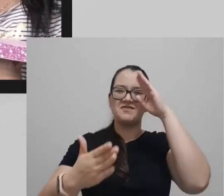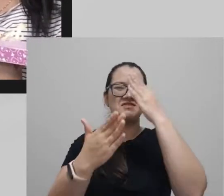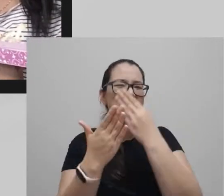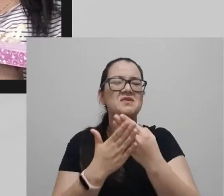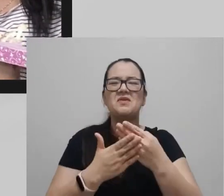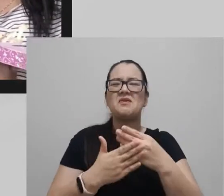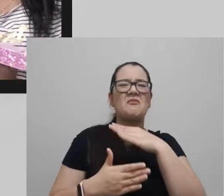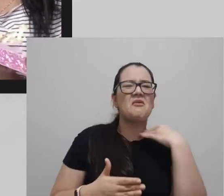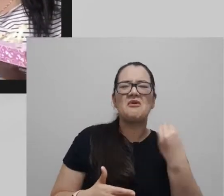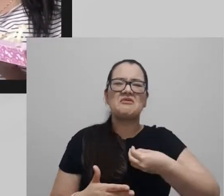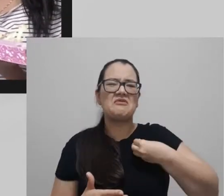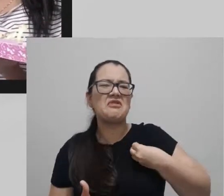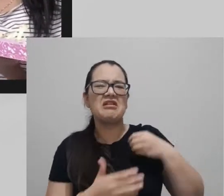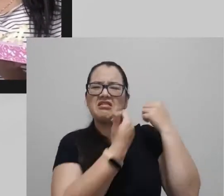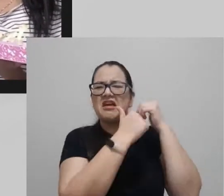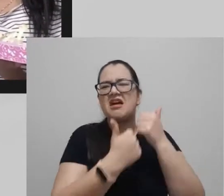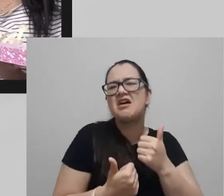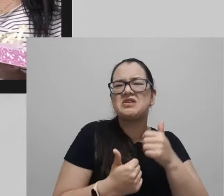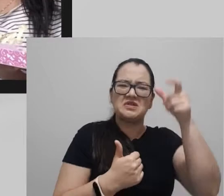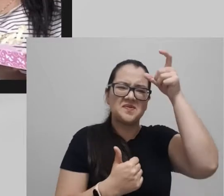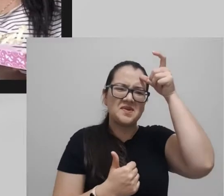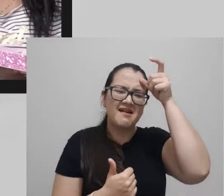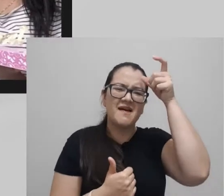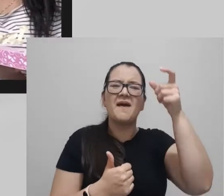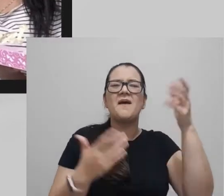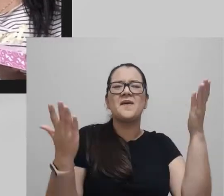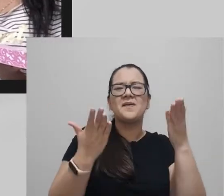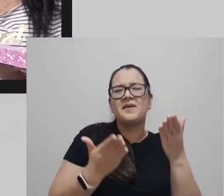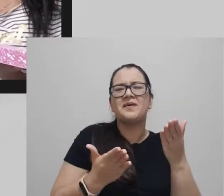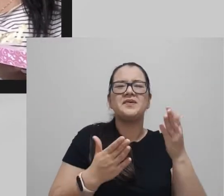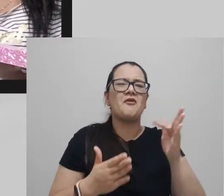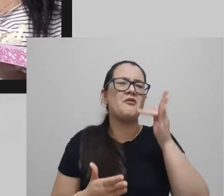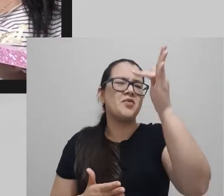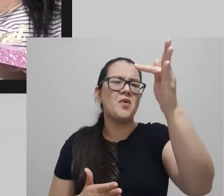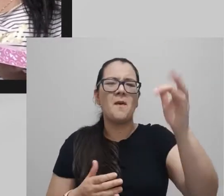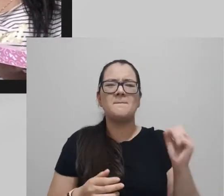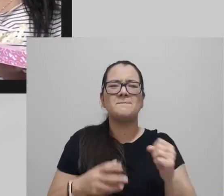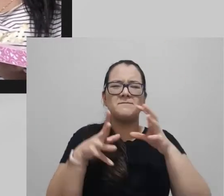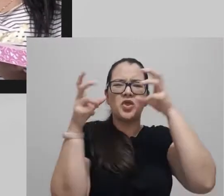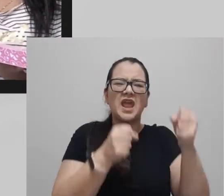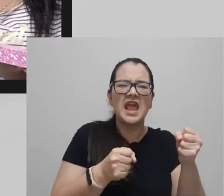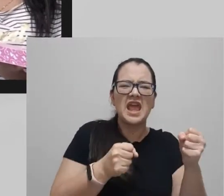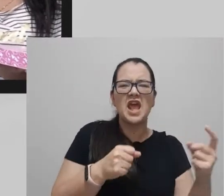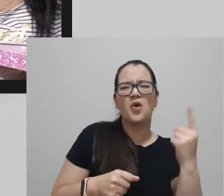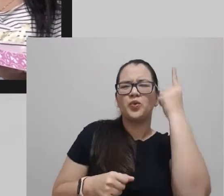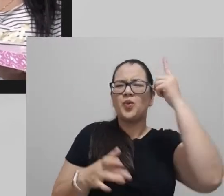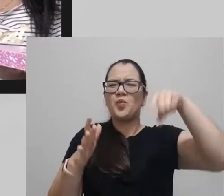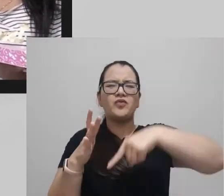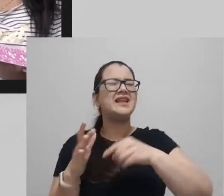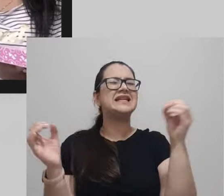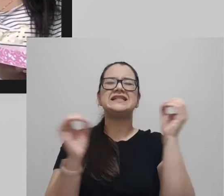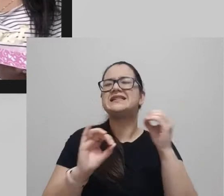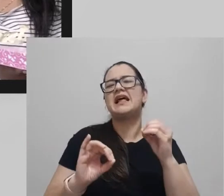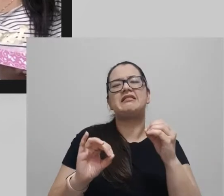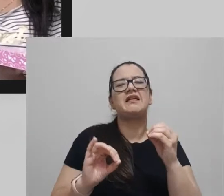nem a vida, nem os anjos, nem os principados, nem as coisas do presente, nem do porvir, nem os poderes, nem a altura, nem a profundidade,